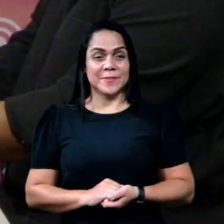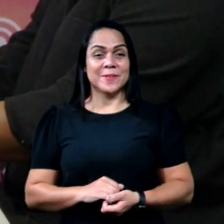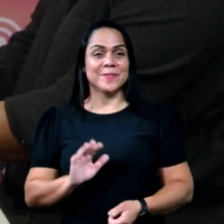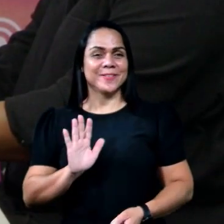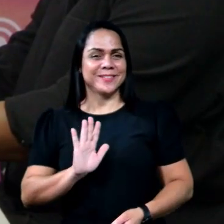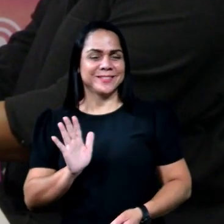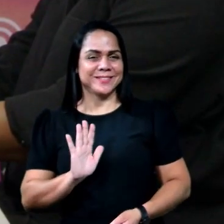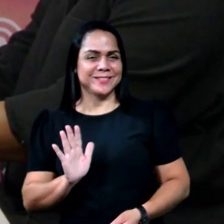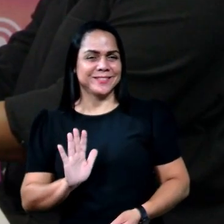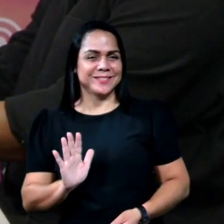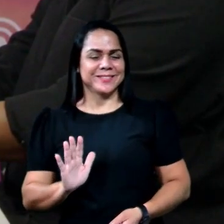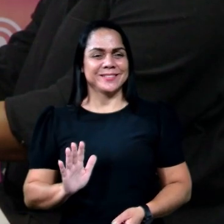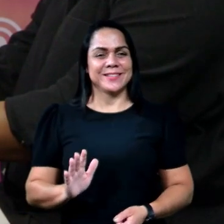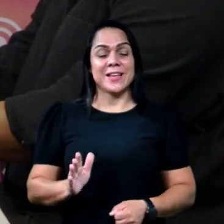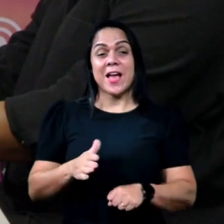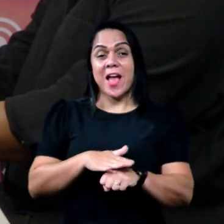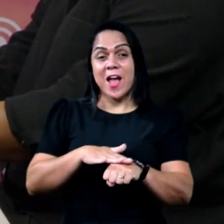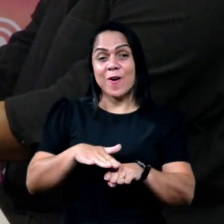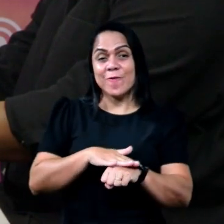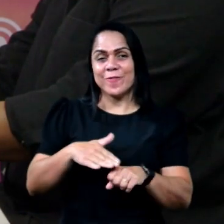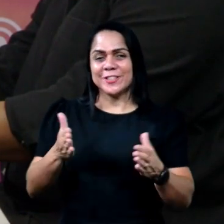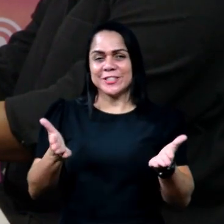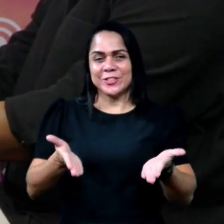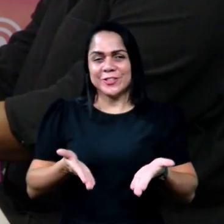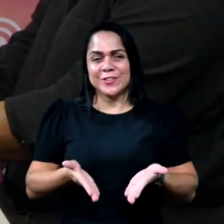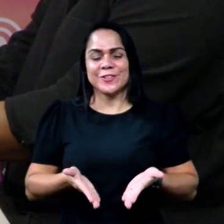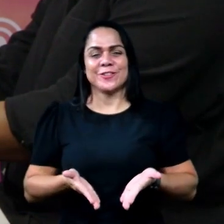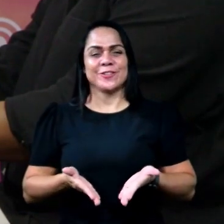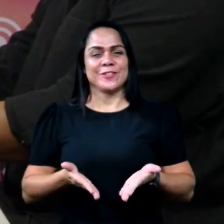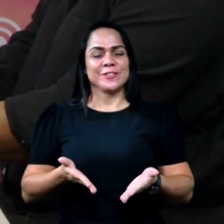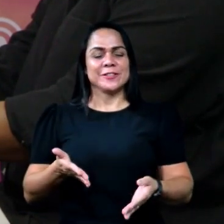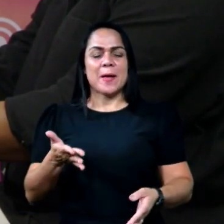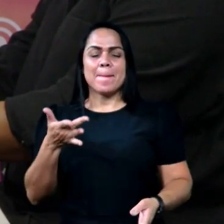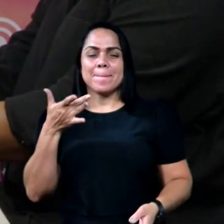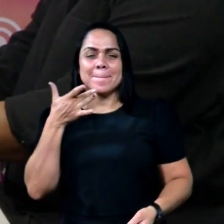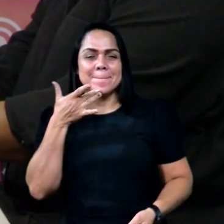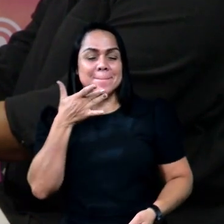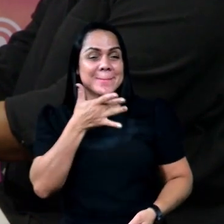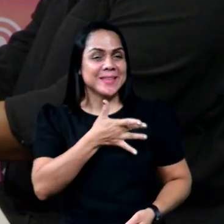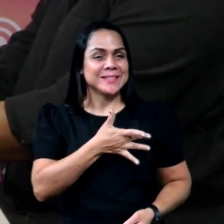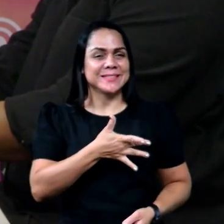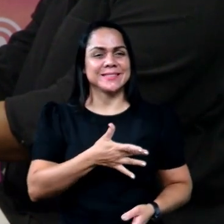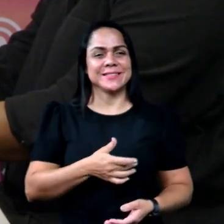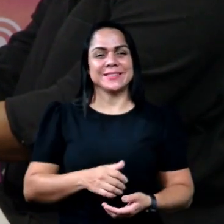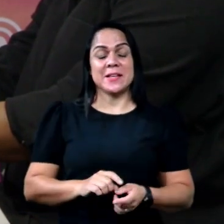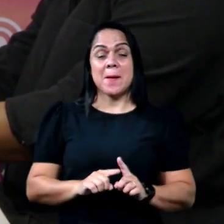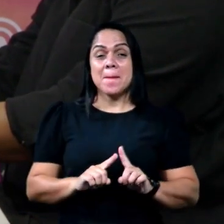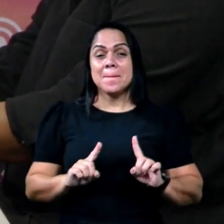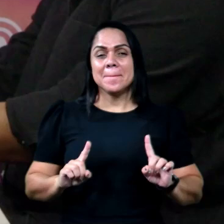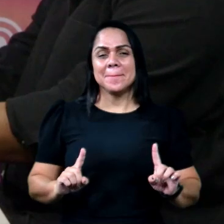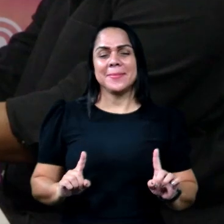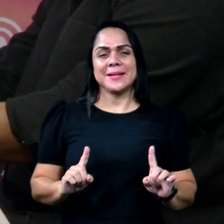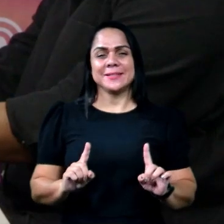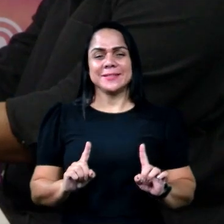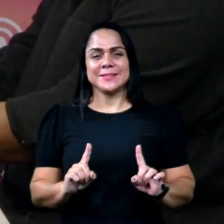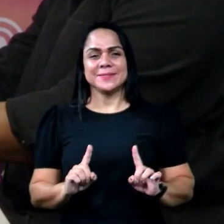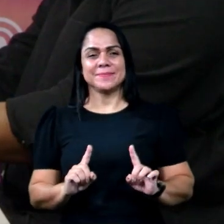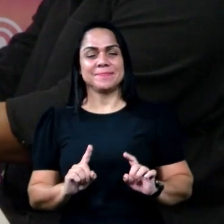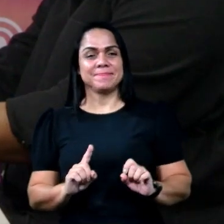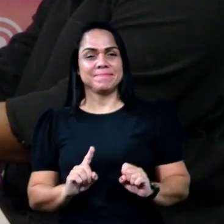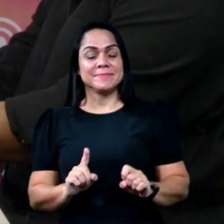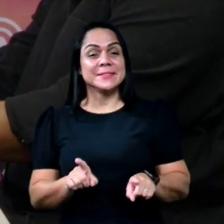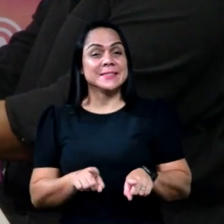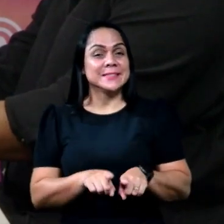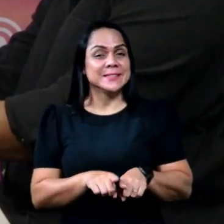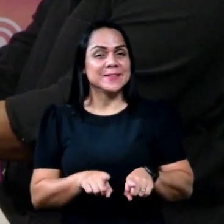Olá! A conversa de hoje é de dar água na boca, mas não só água na boca, é